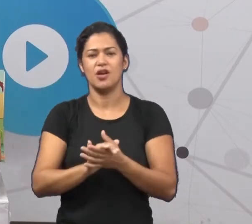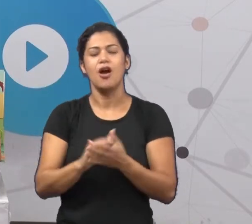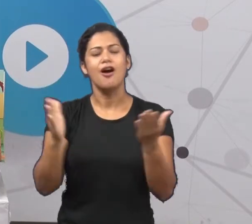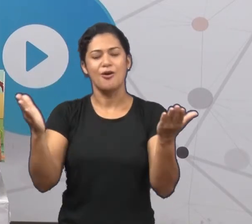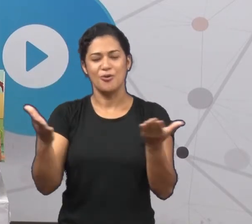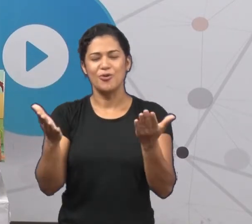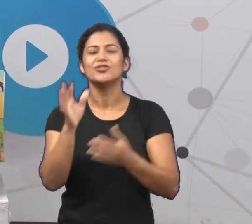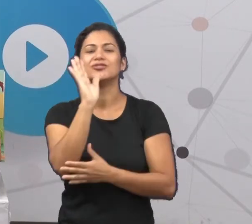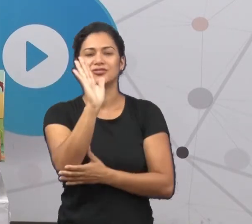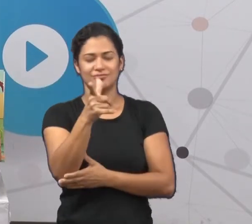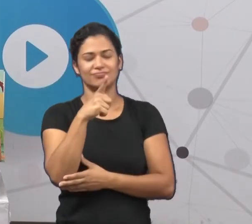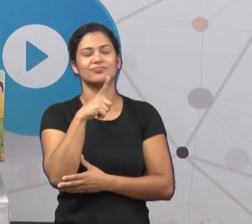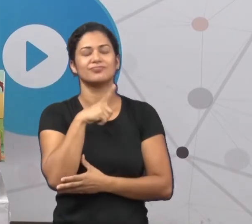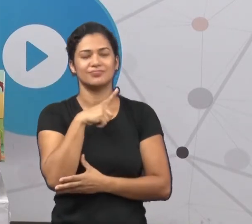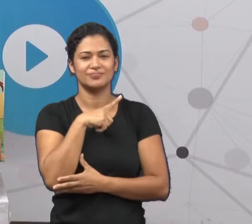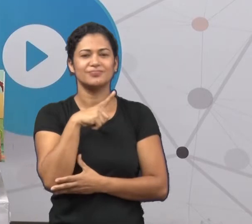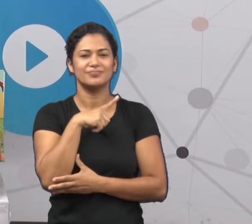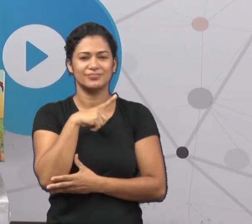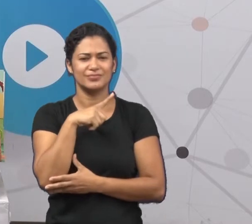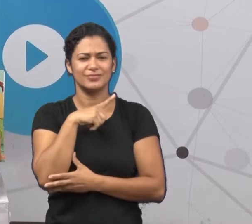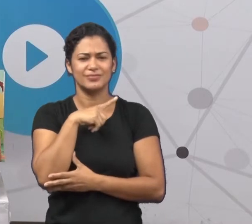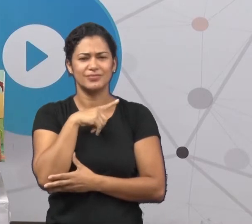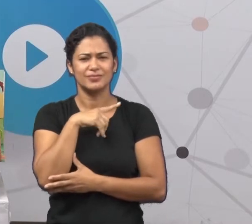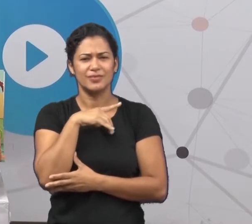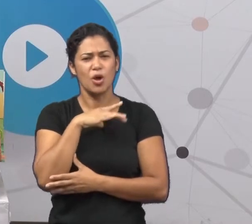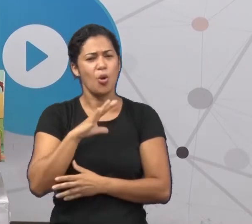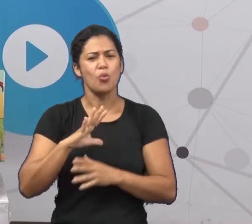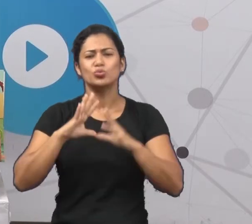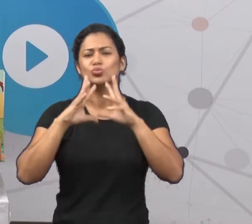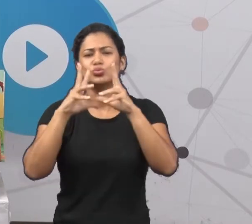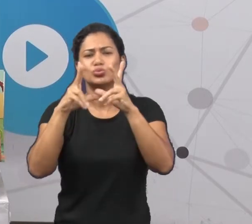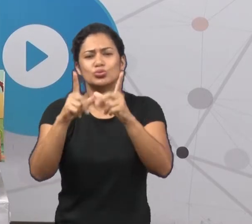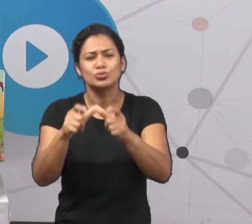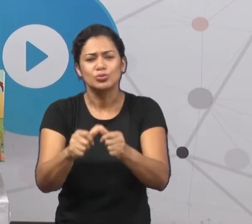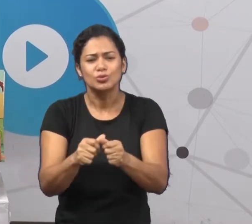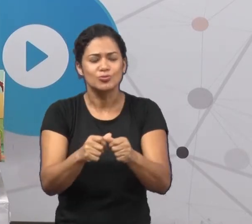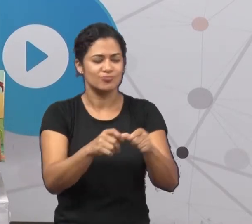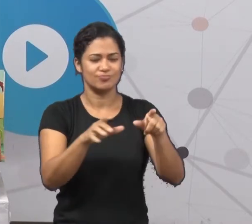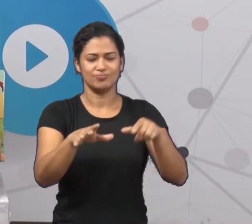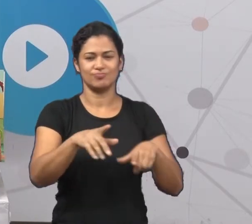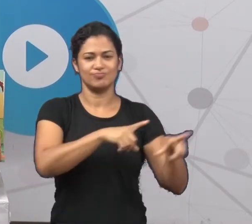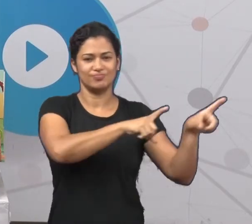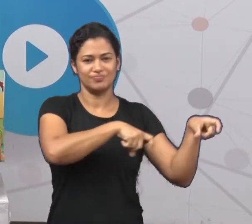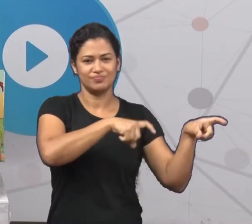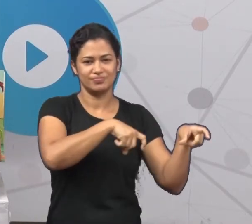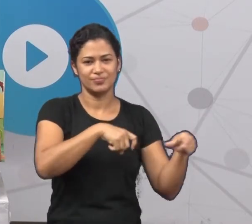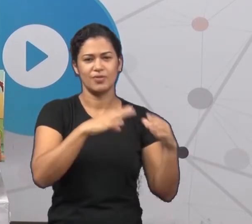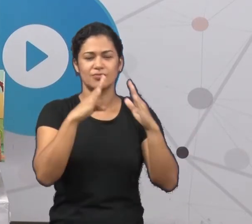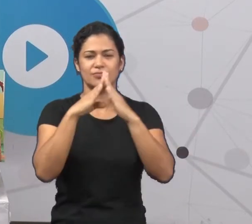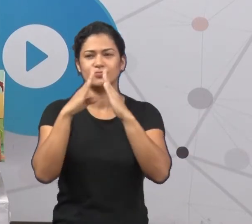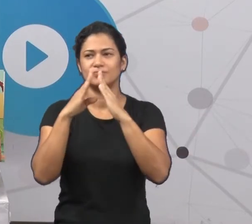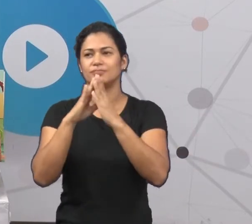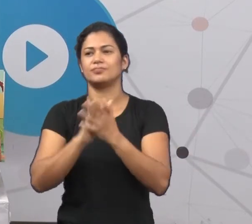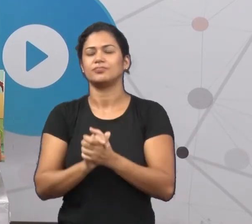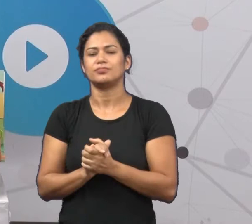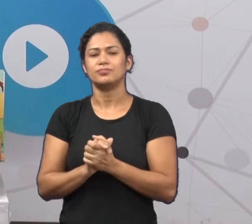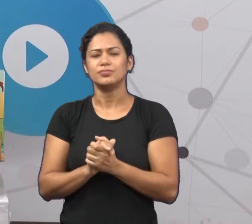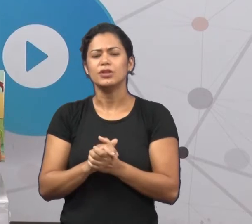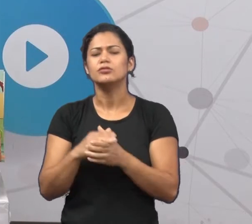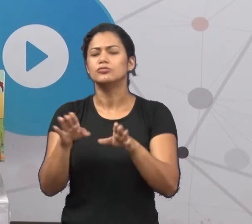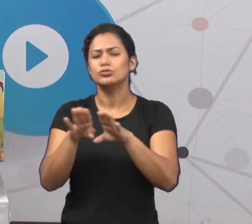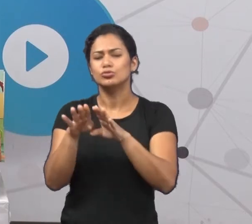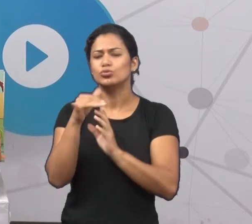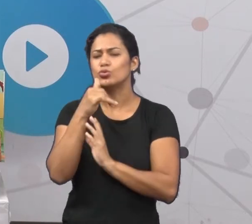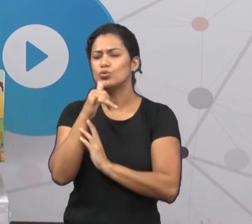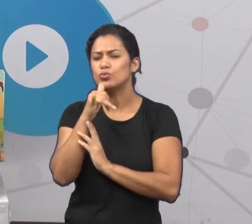tecnologia, praticamente todas as propriedades rurais têm acesso à energia. E não só a